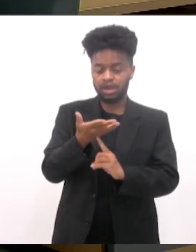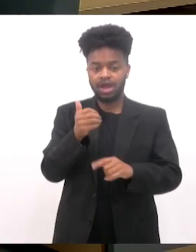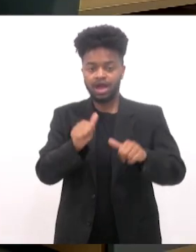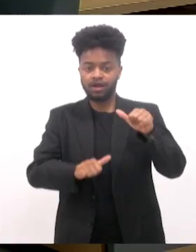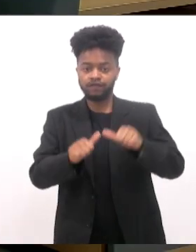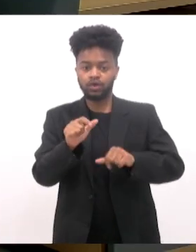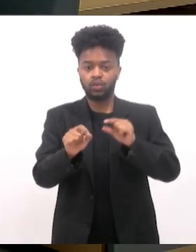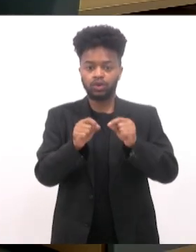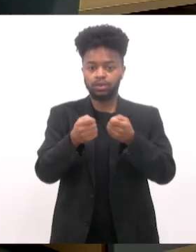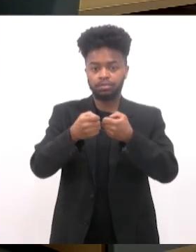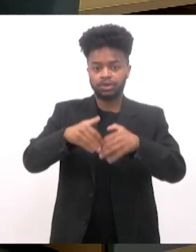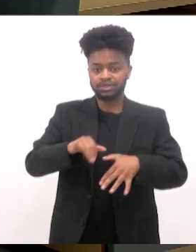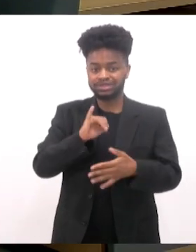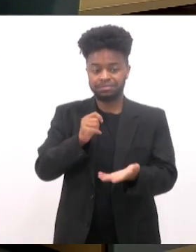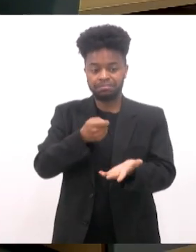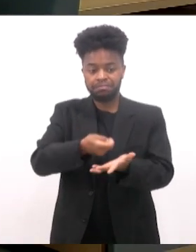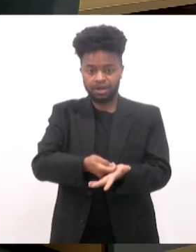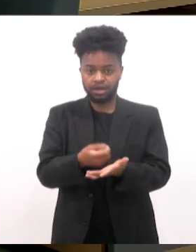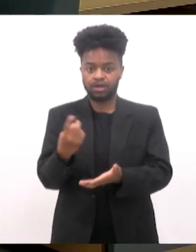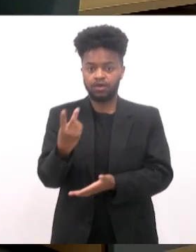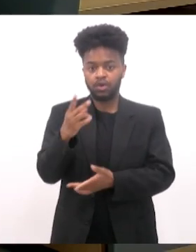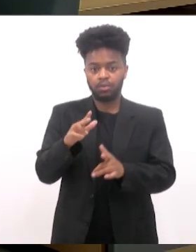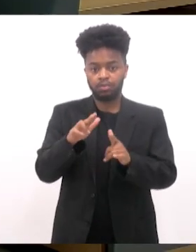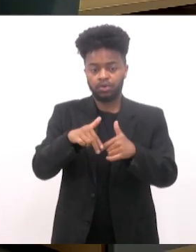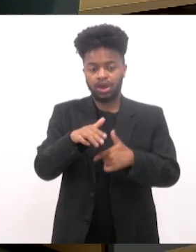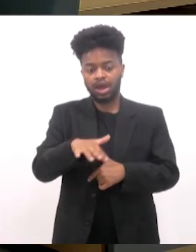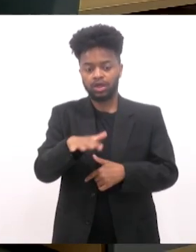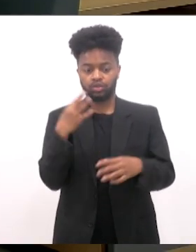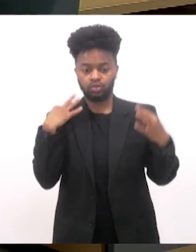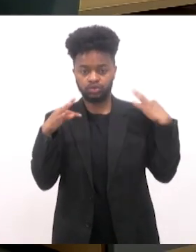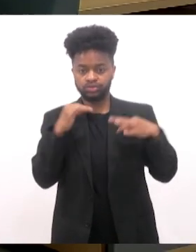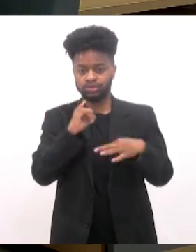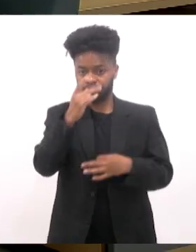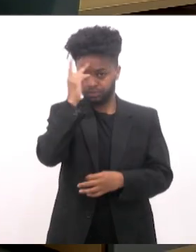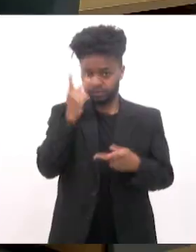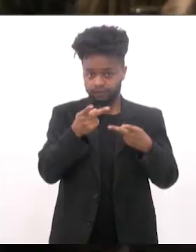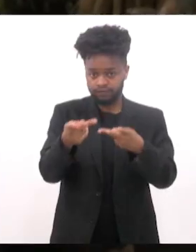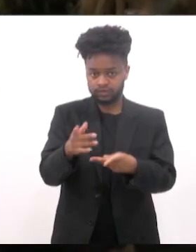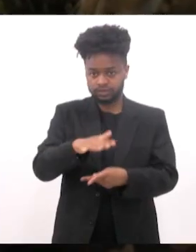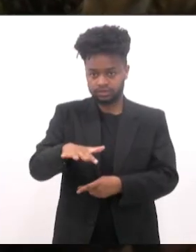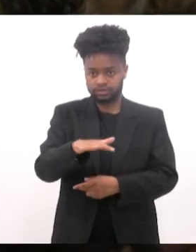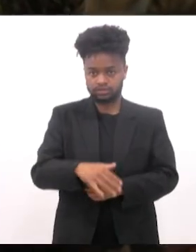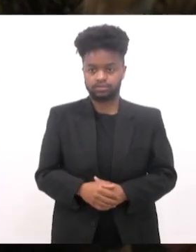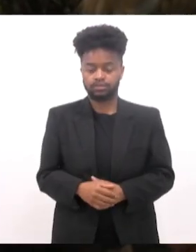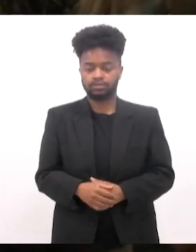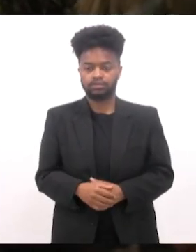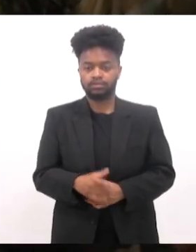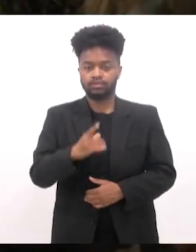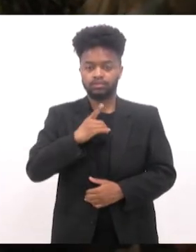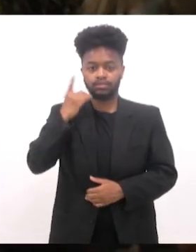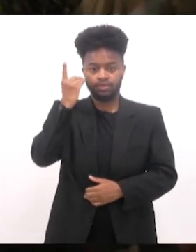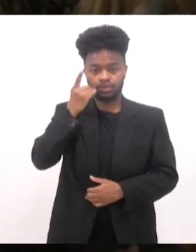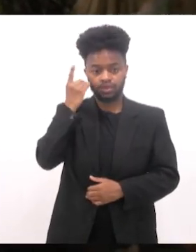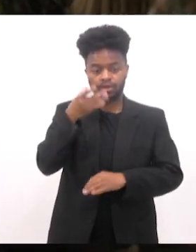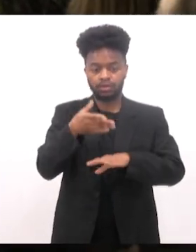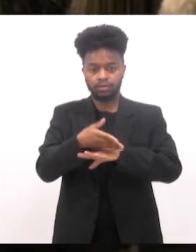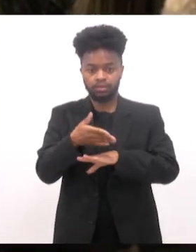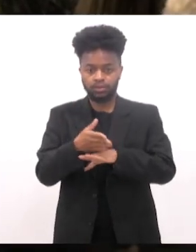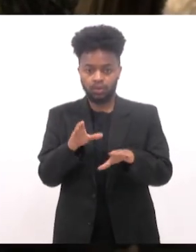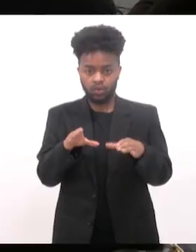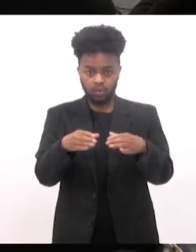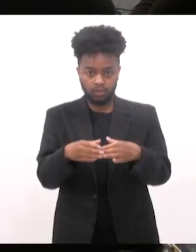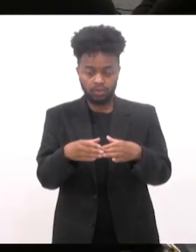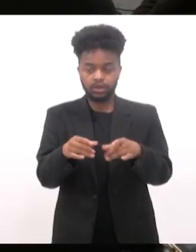prejuízos da cobrança para o setor de turismo e para quem visita a região. Além dos deputados que fazem parte da